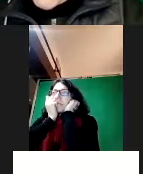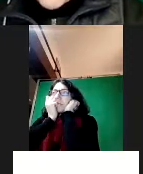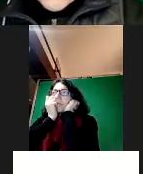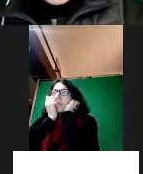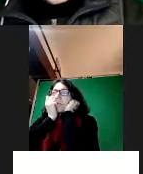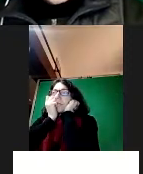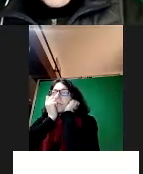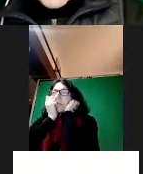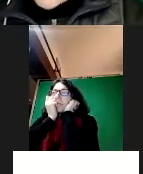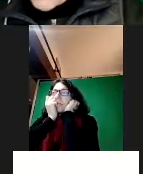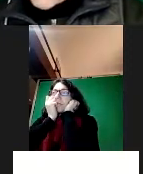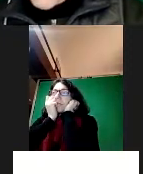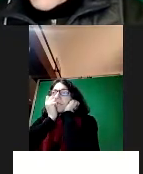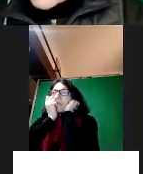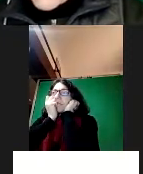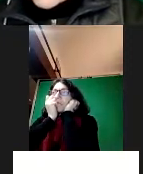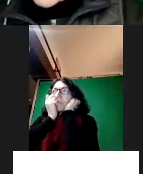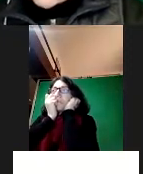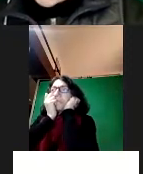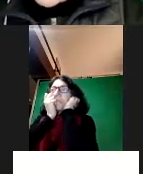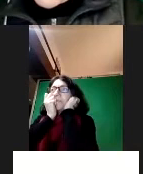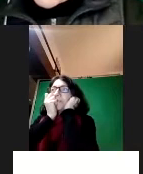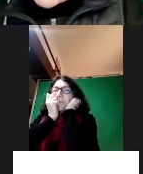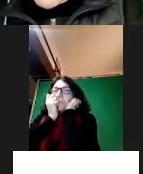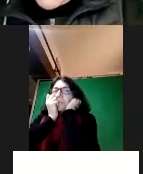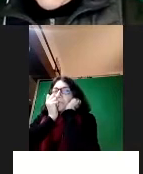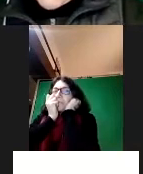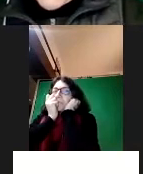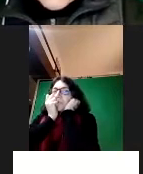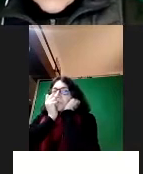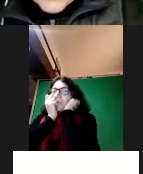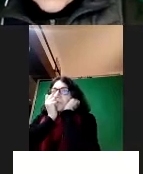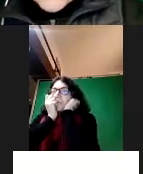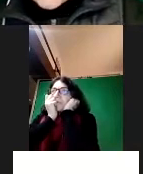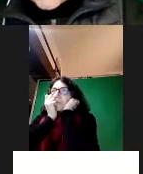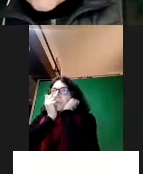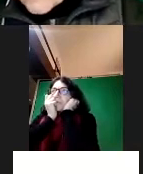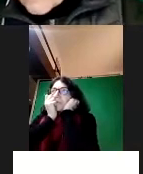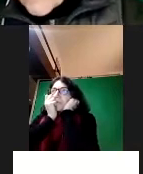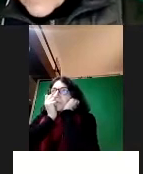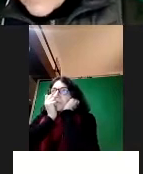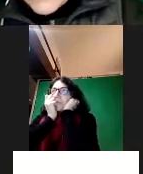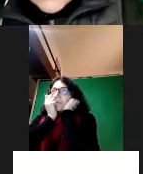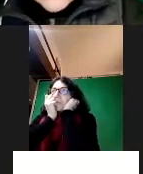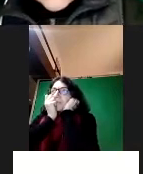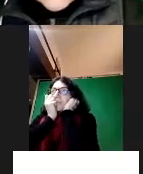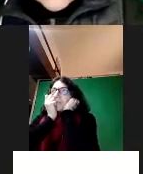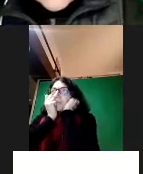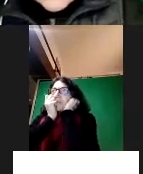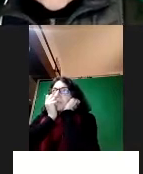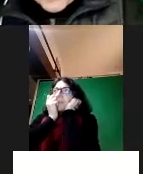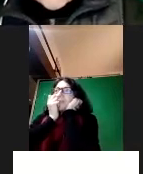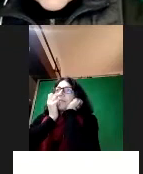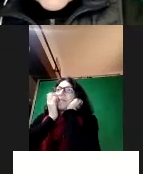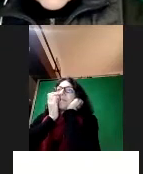o seu aro de pedra foi autonomizado da castelharia e